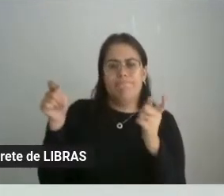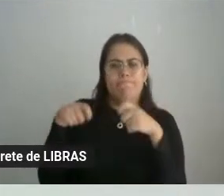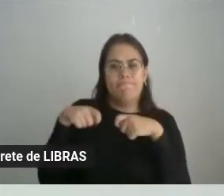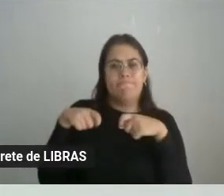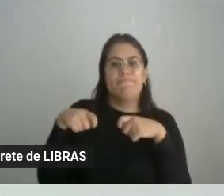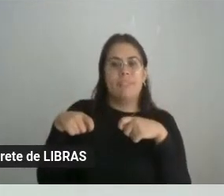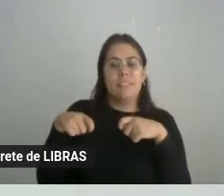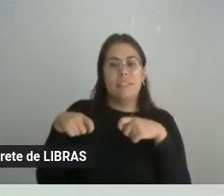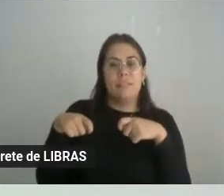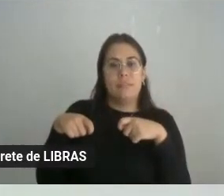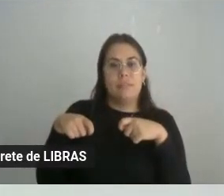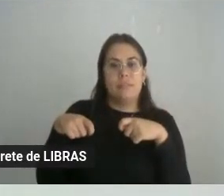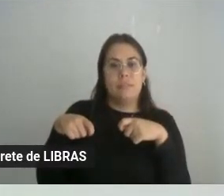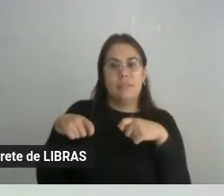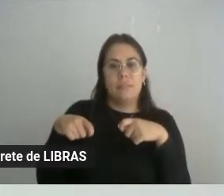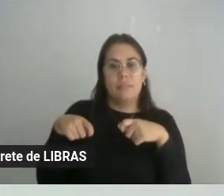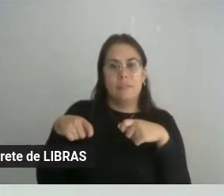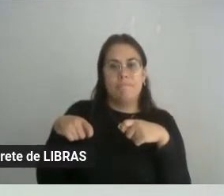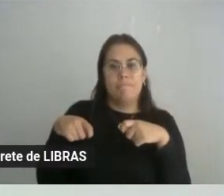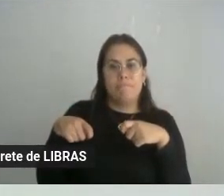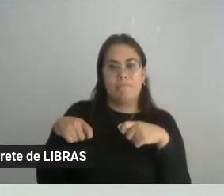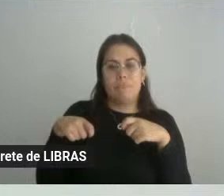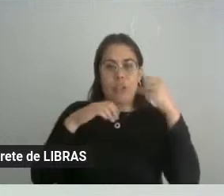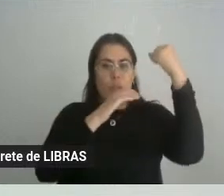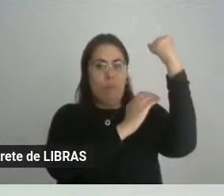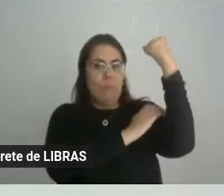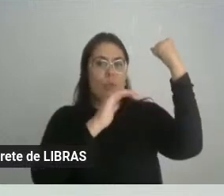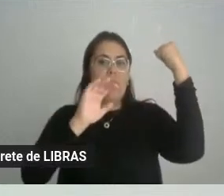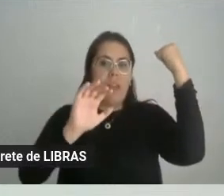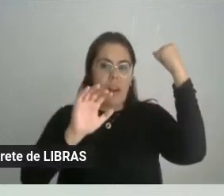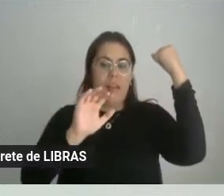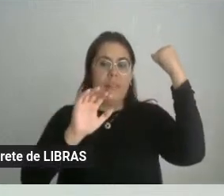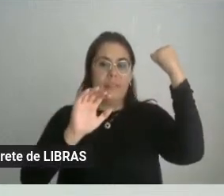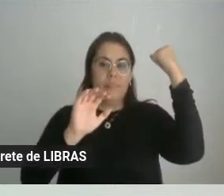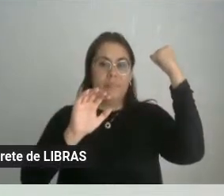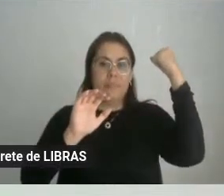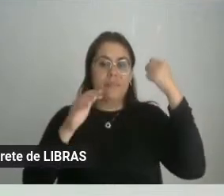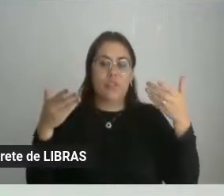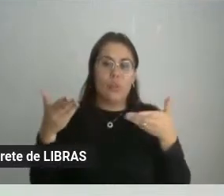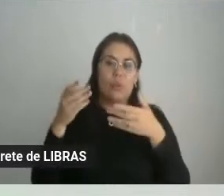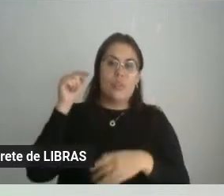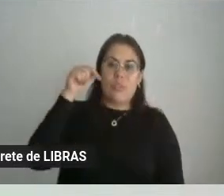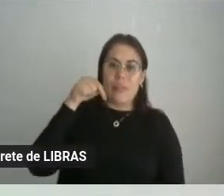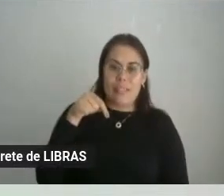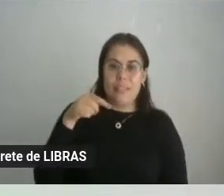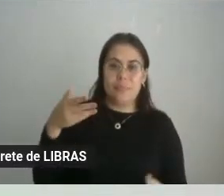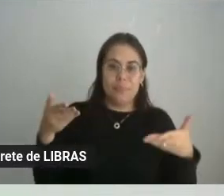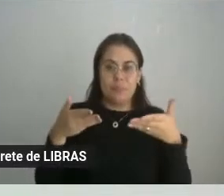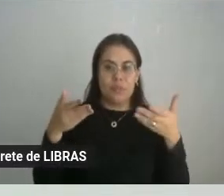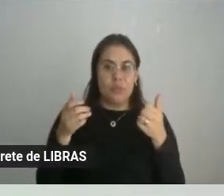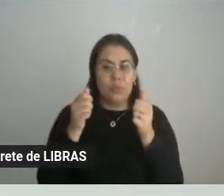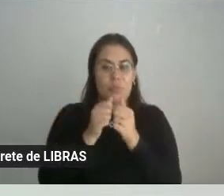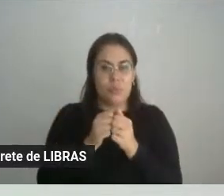né? e empoderadas, que estão aqui compondo esta mesa junto